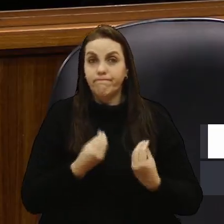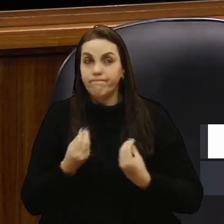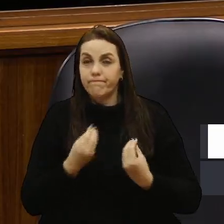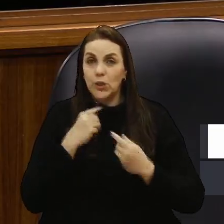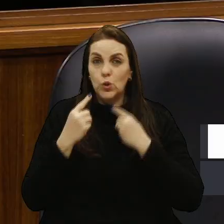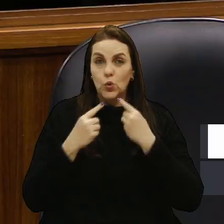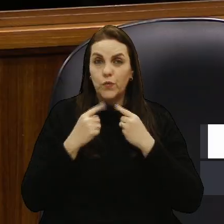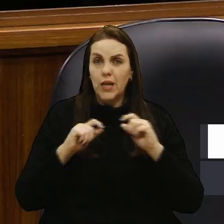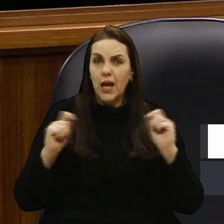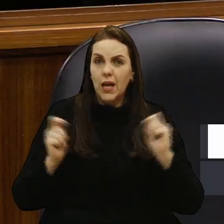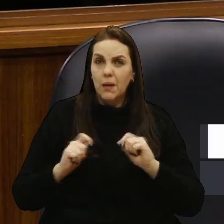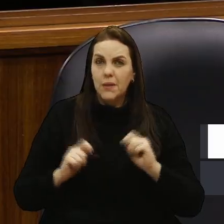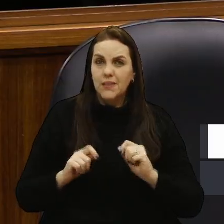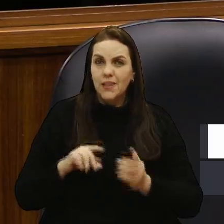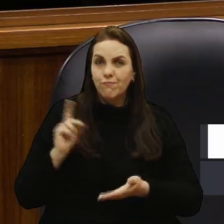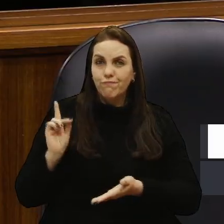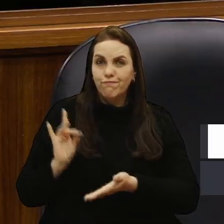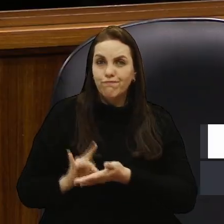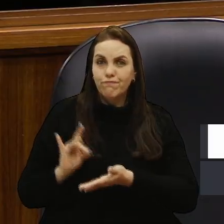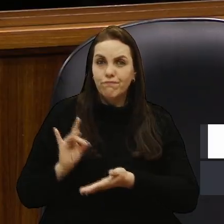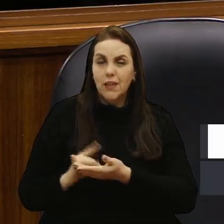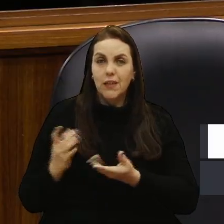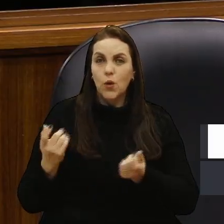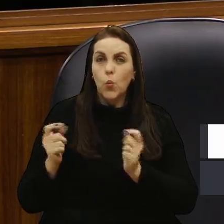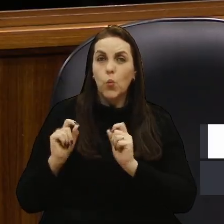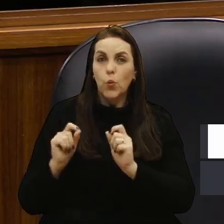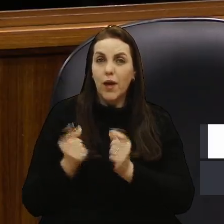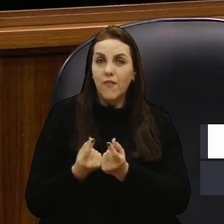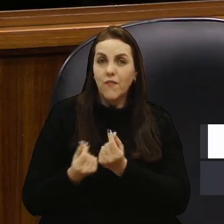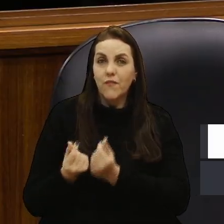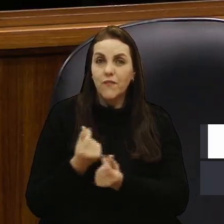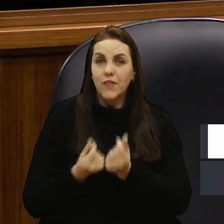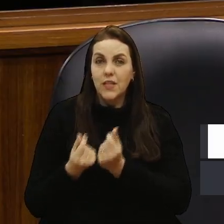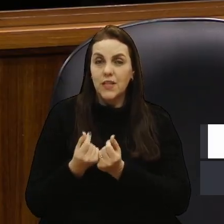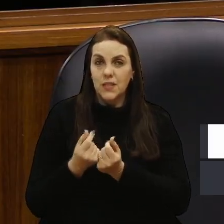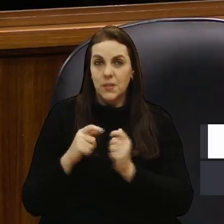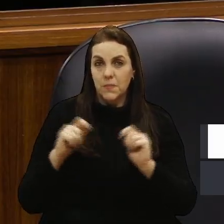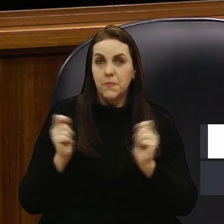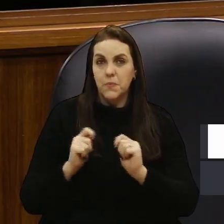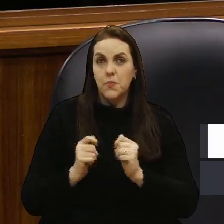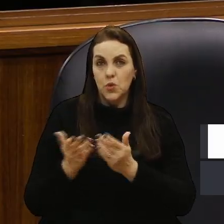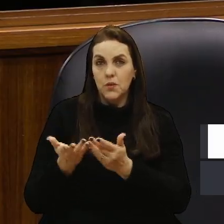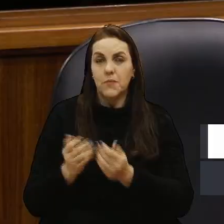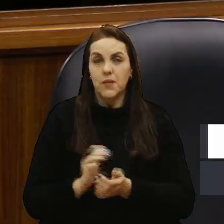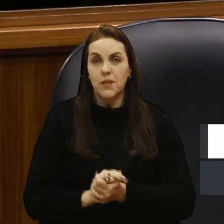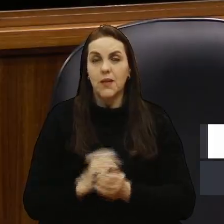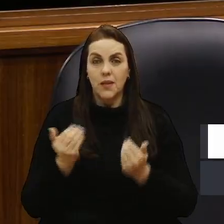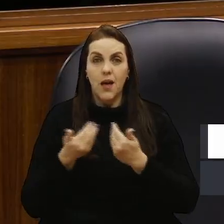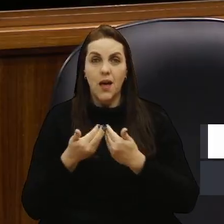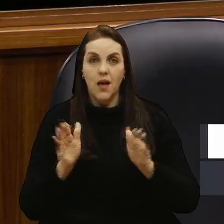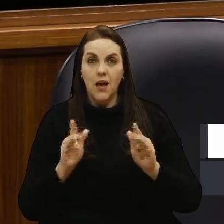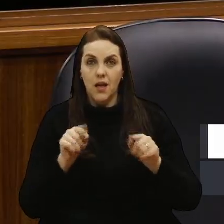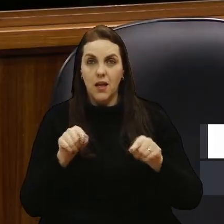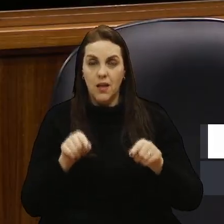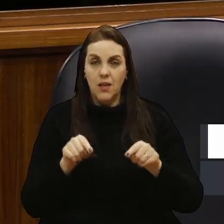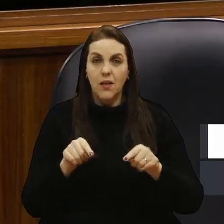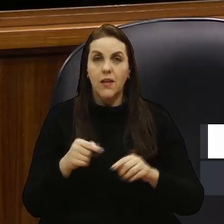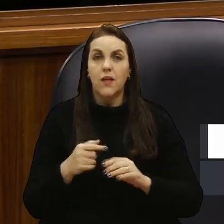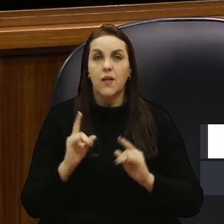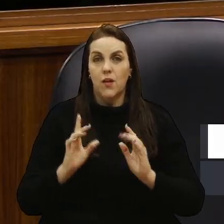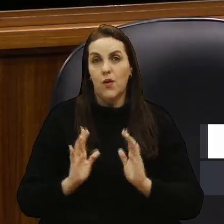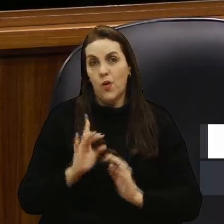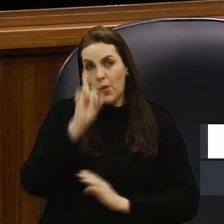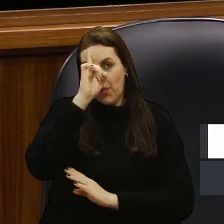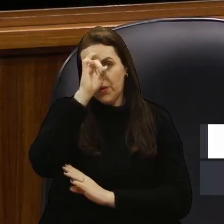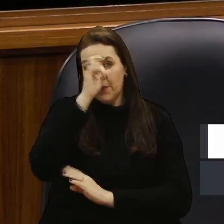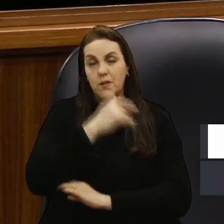a capacidade financeira de viabilizarmos a abertura do Hospital